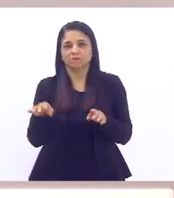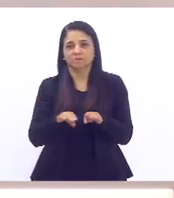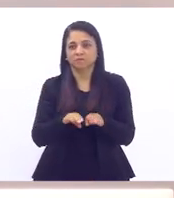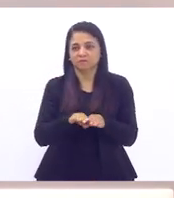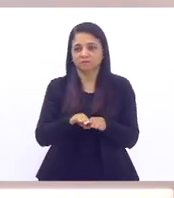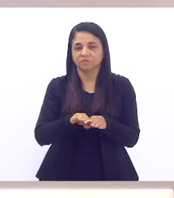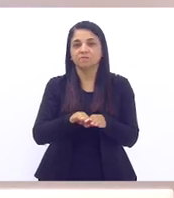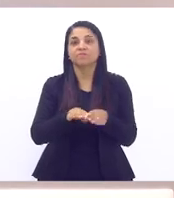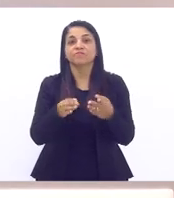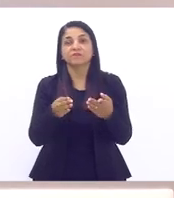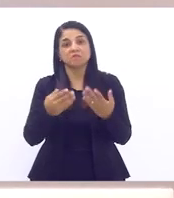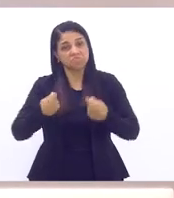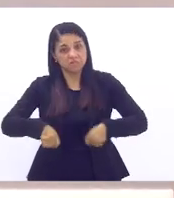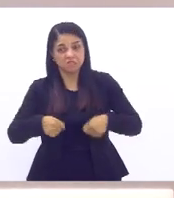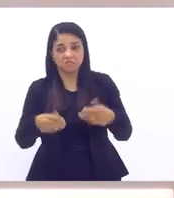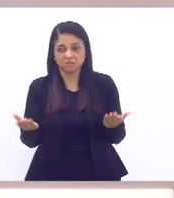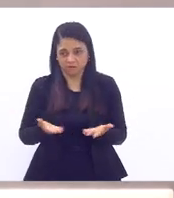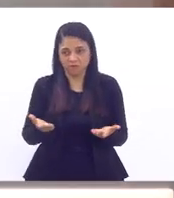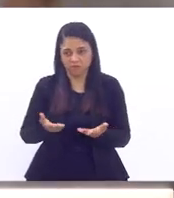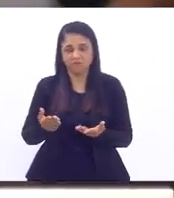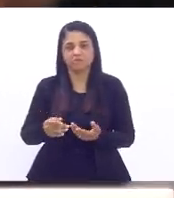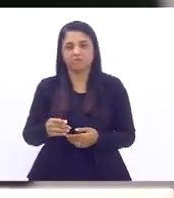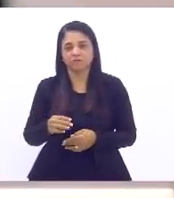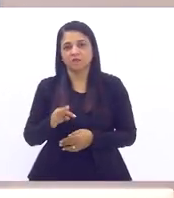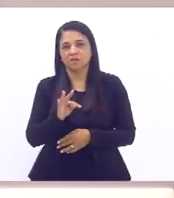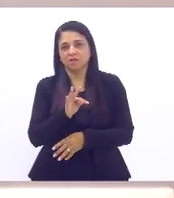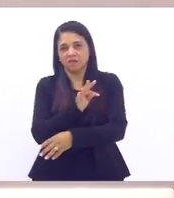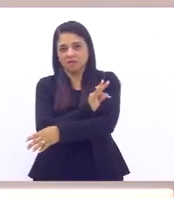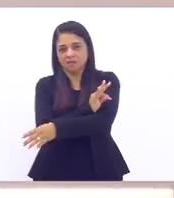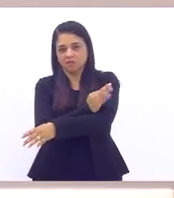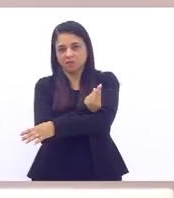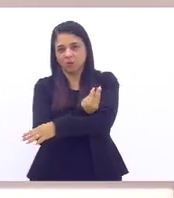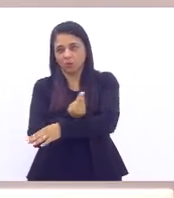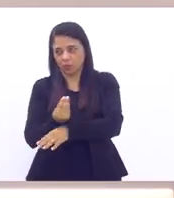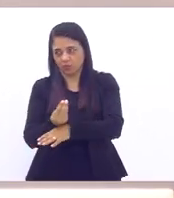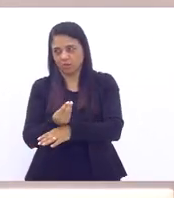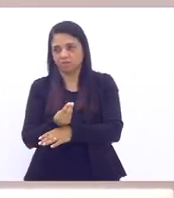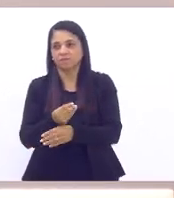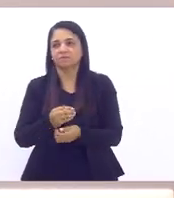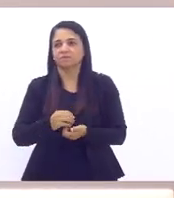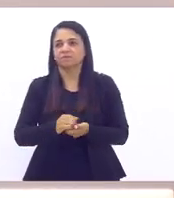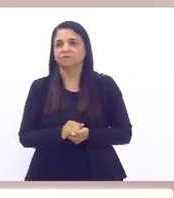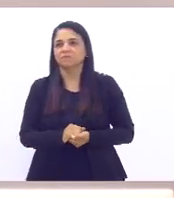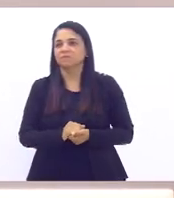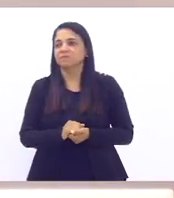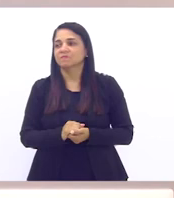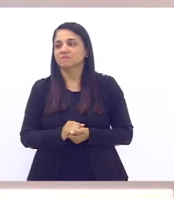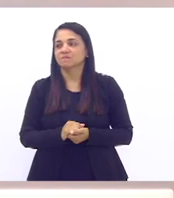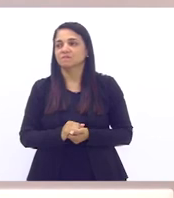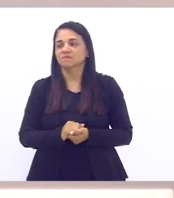casa que é o que a gente tá precisando hoje mas eu vou fazer uma leitura rápida aqui do